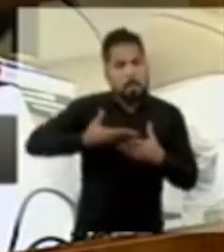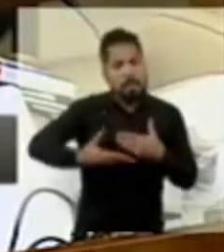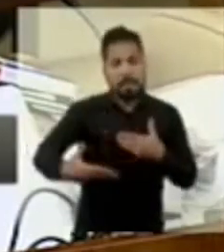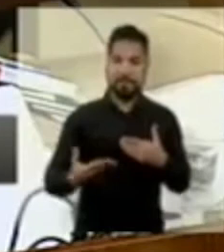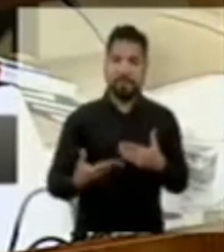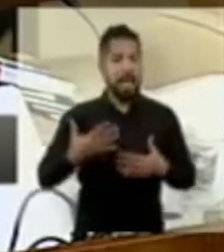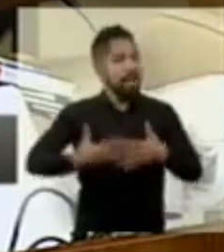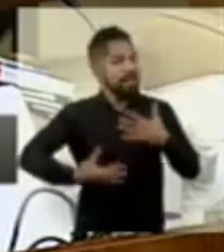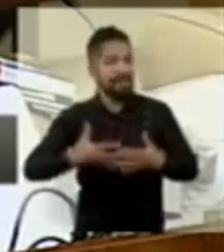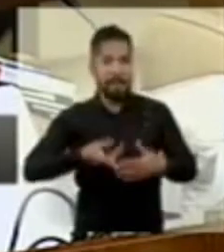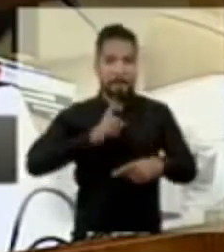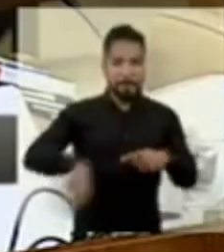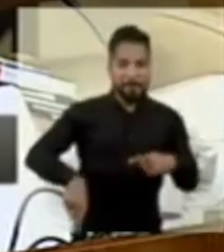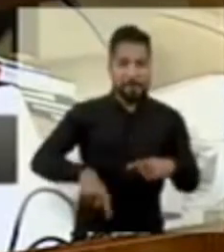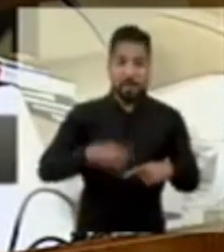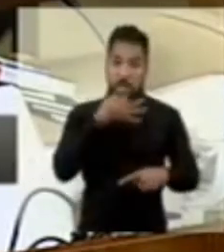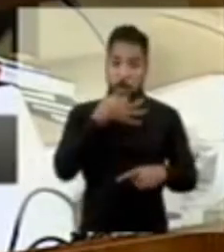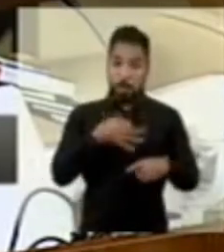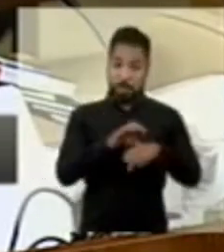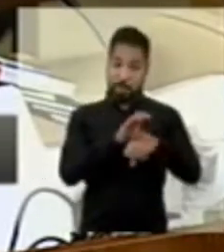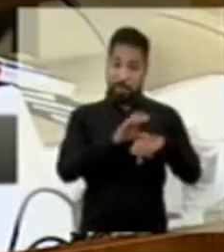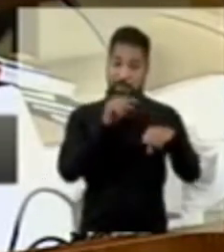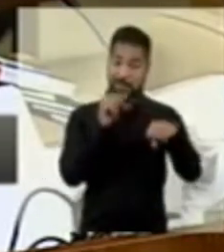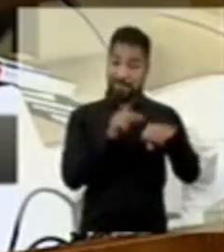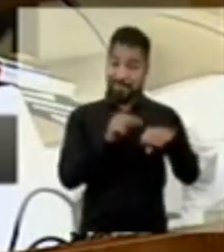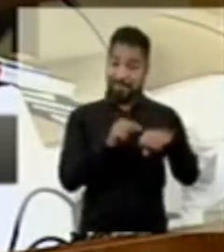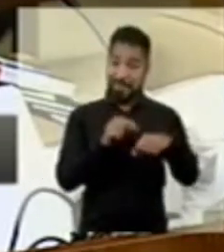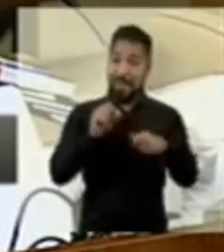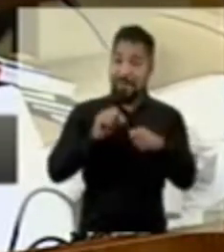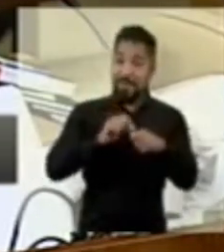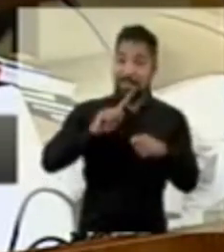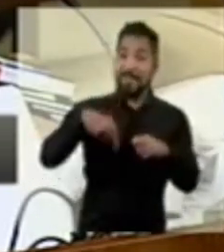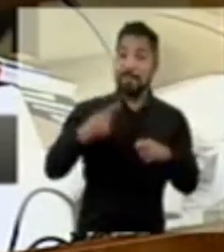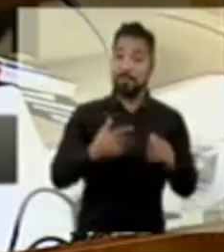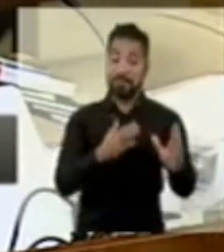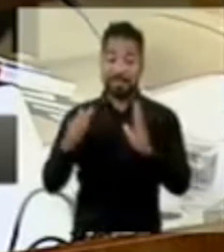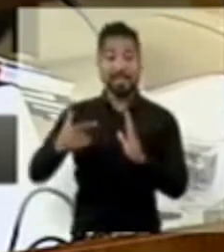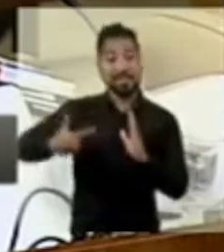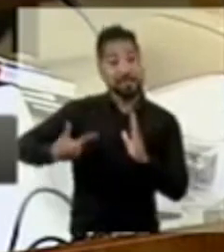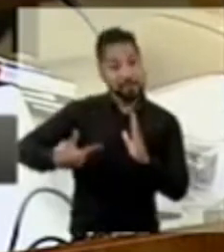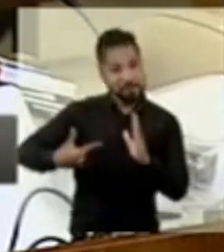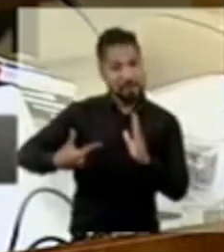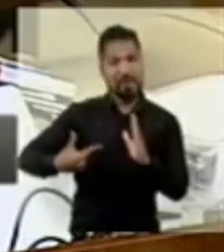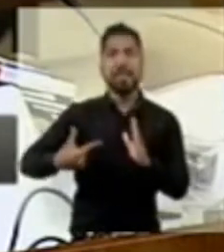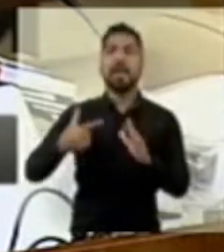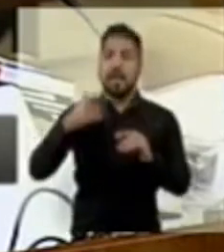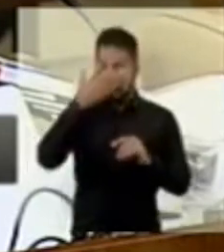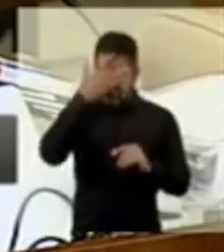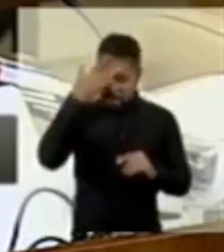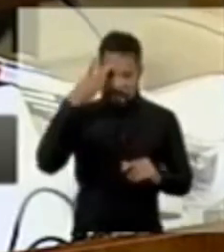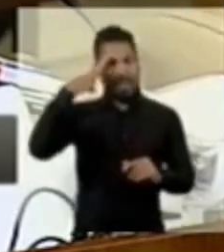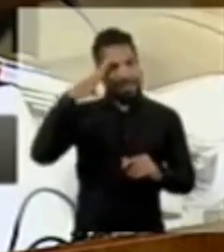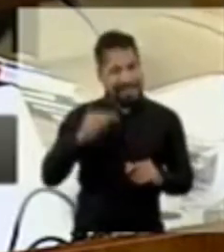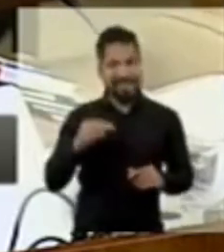do ponto de vista constitucional a execução depois do segundo grau mesmo para que entenda isso